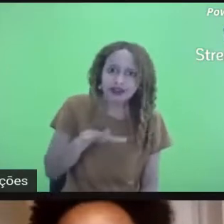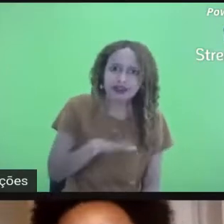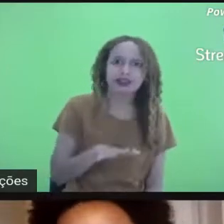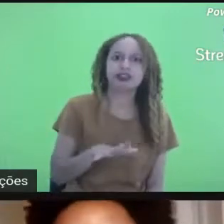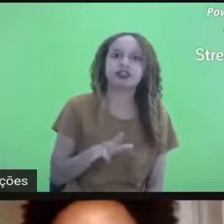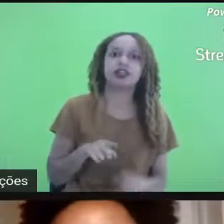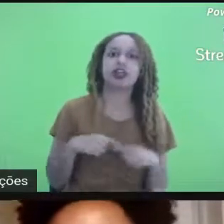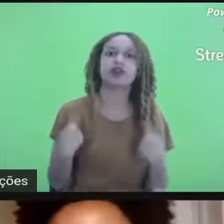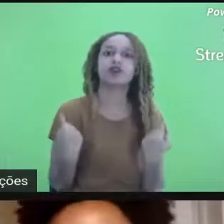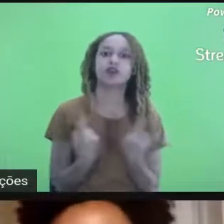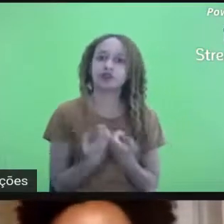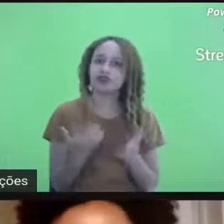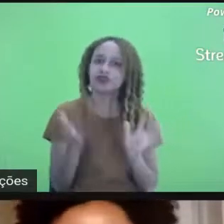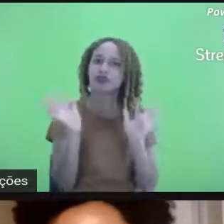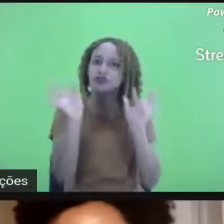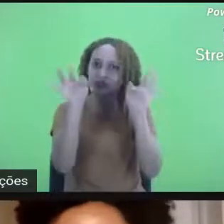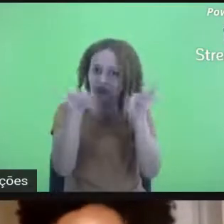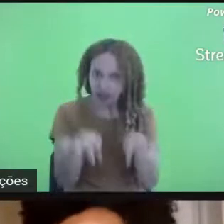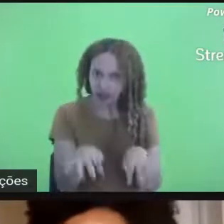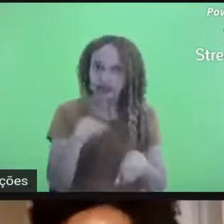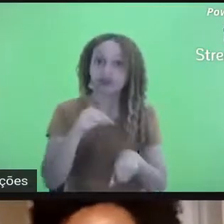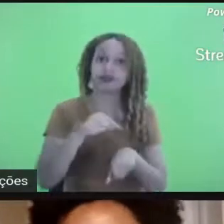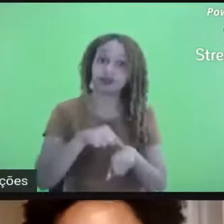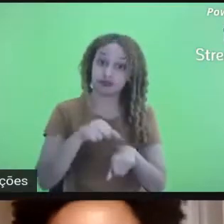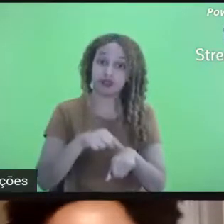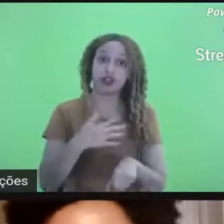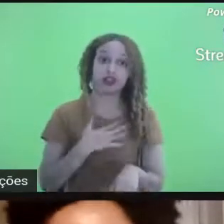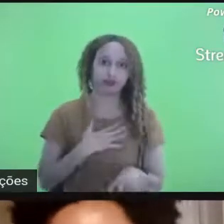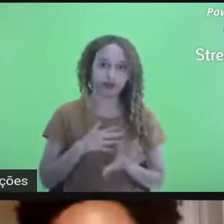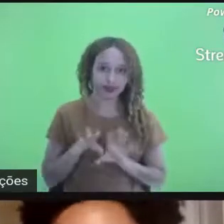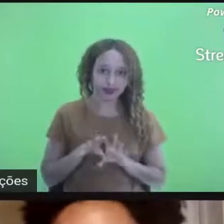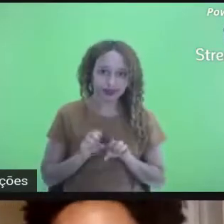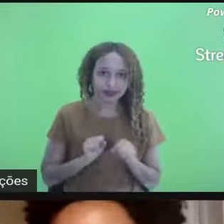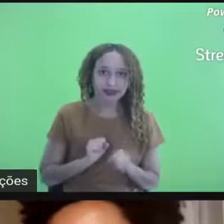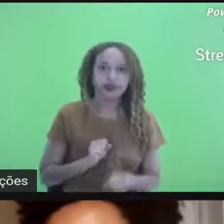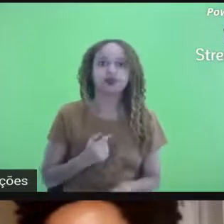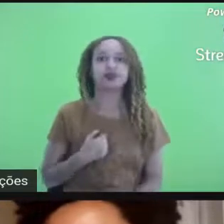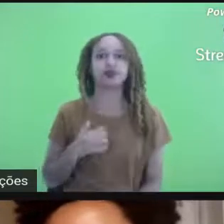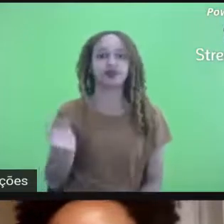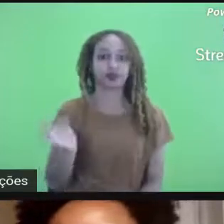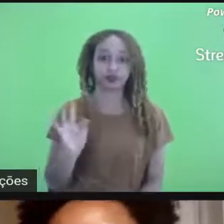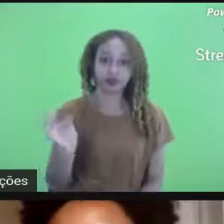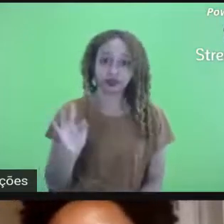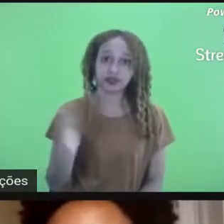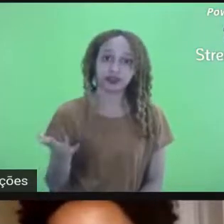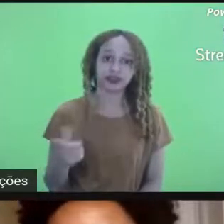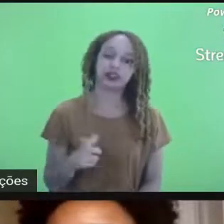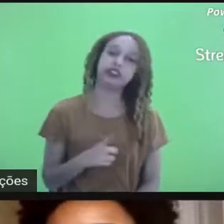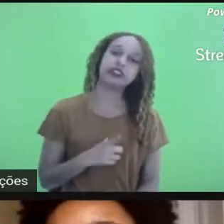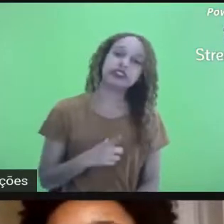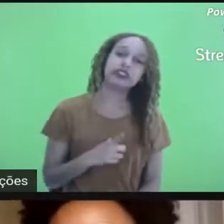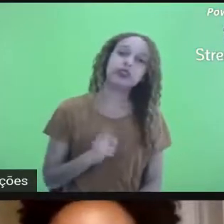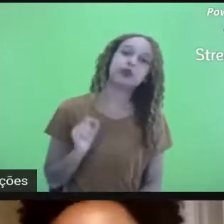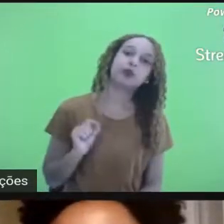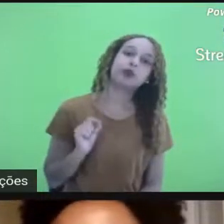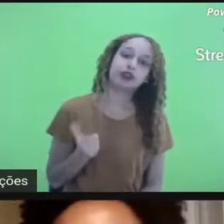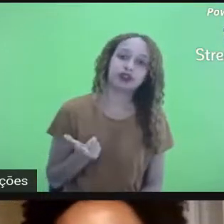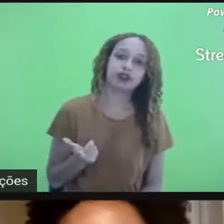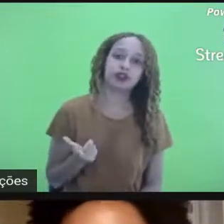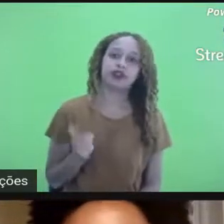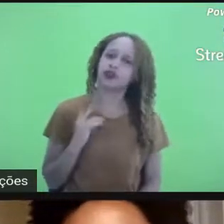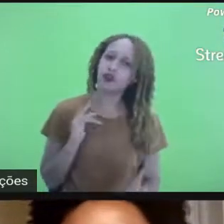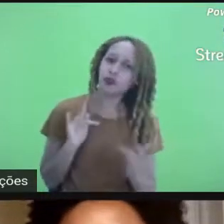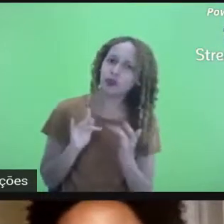de finalização dessa etapa, né, da minha graduação, da minha formação, e ter podido ter contato